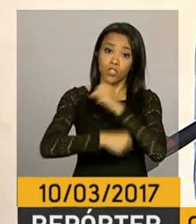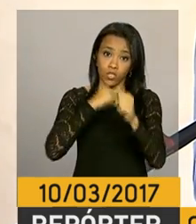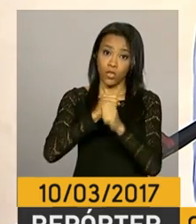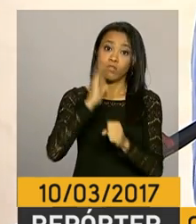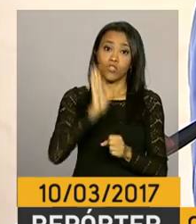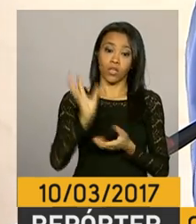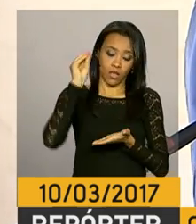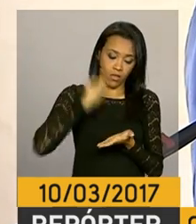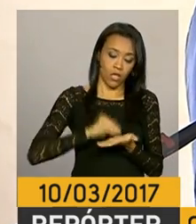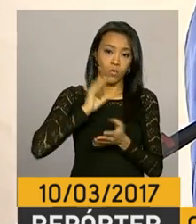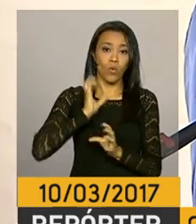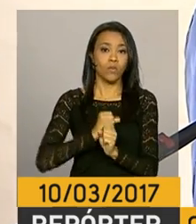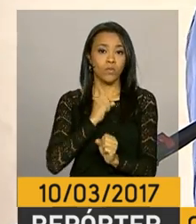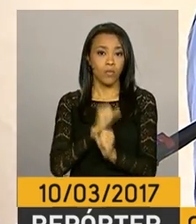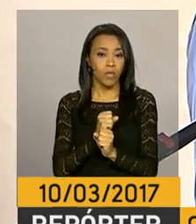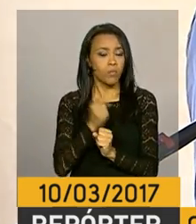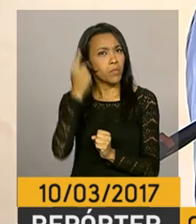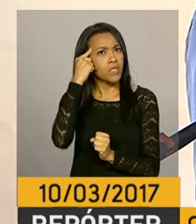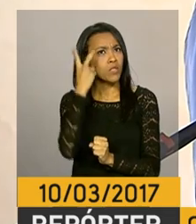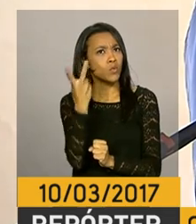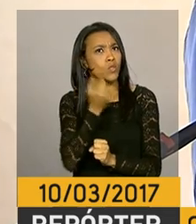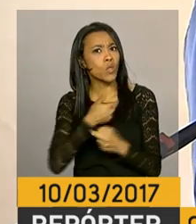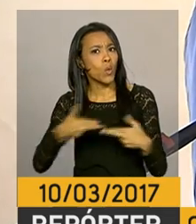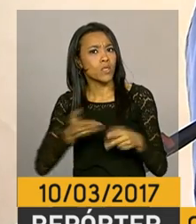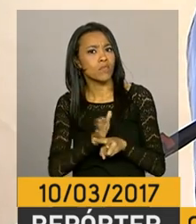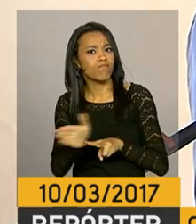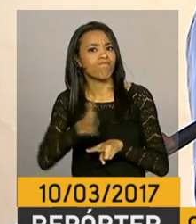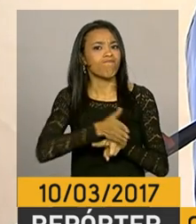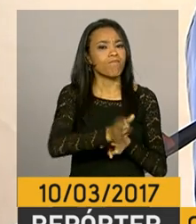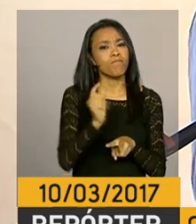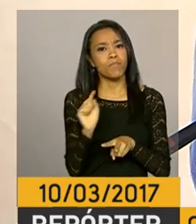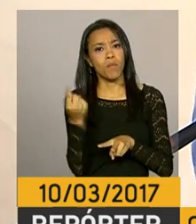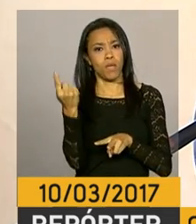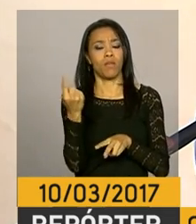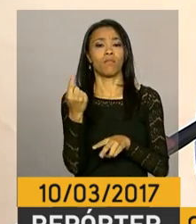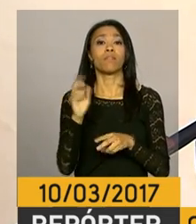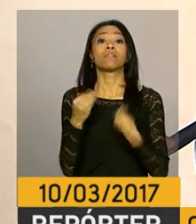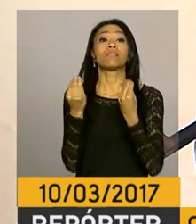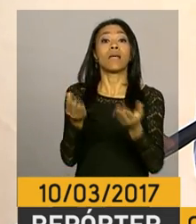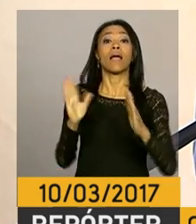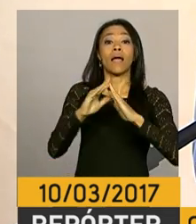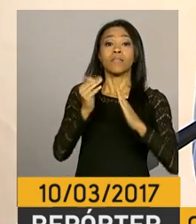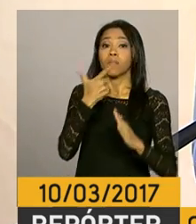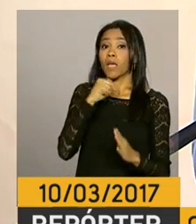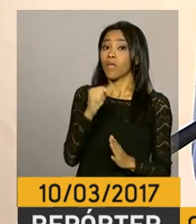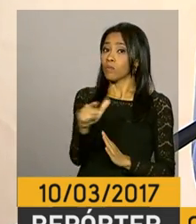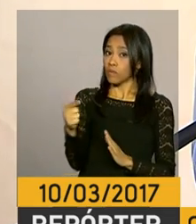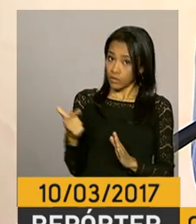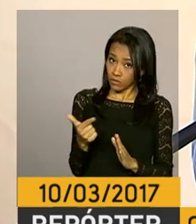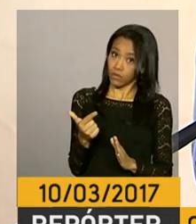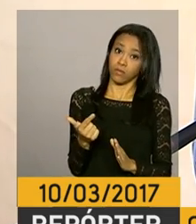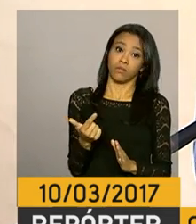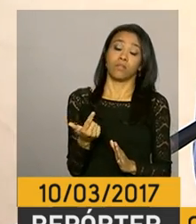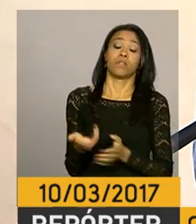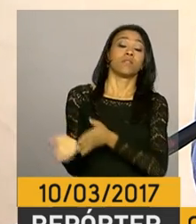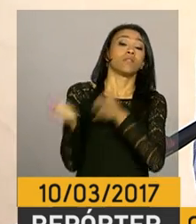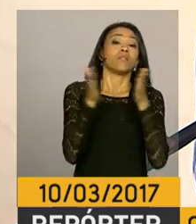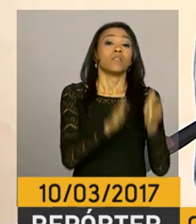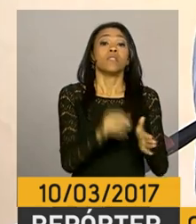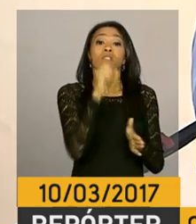orçamento, nós estamos pensando em duas coisas. Primeiro, dar casa para quem tem dificuldades financeiras.